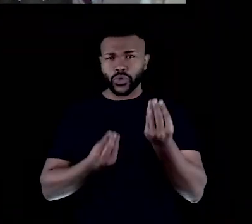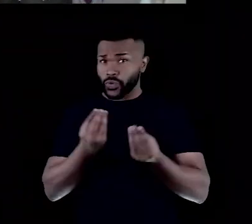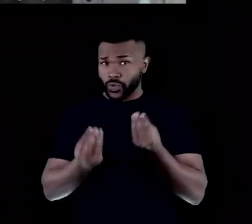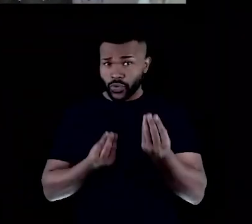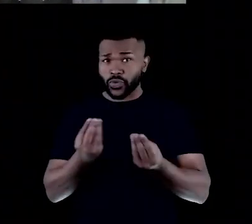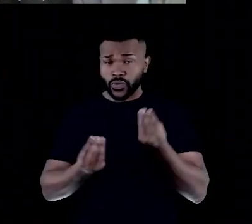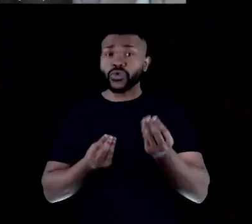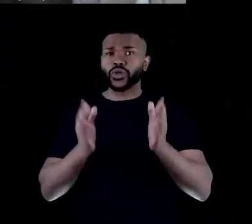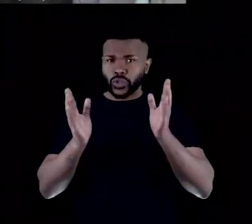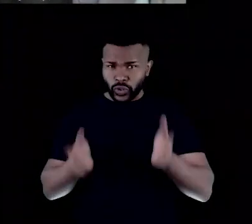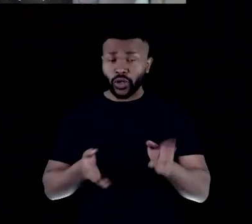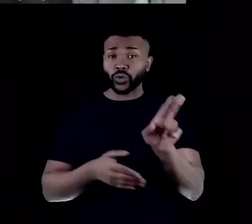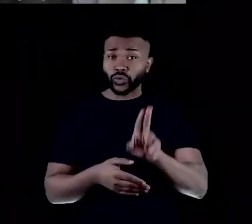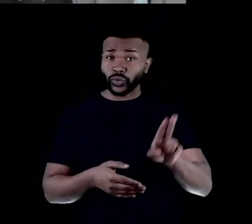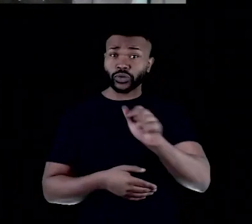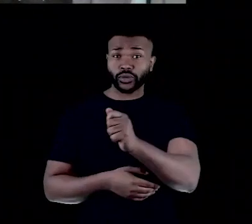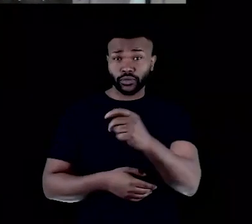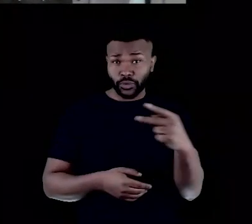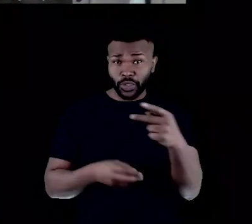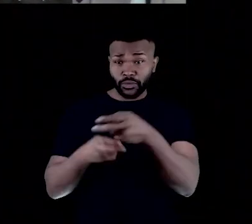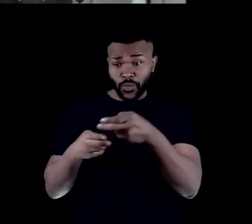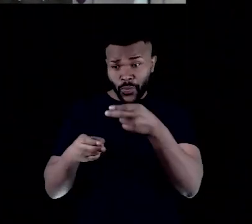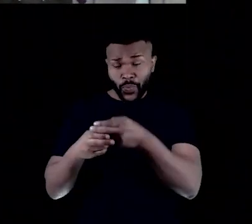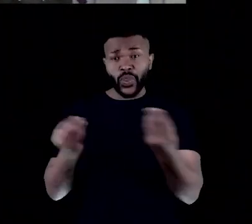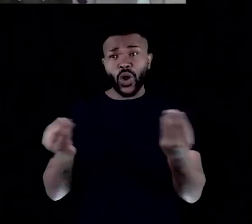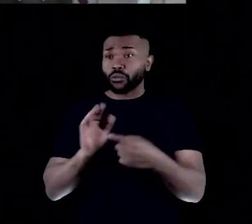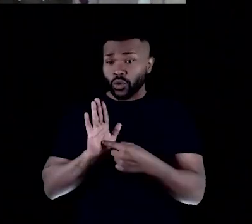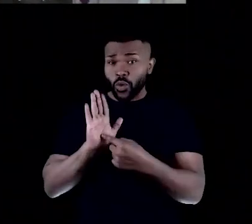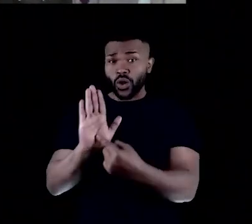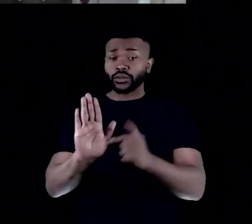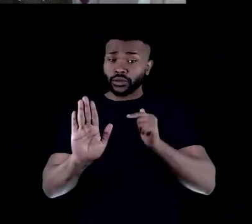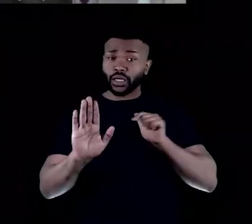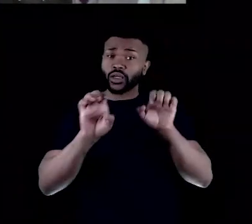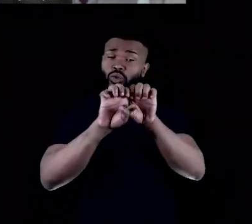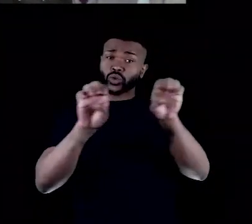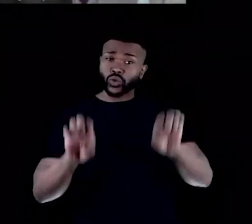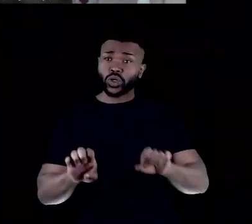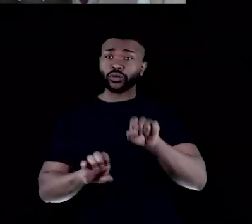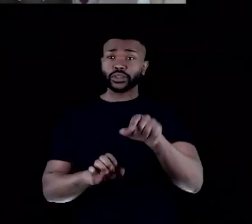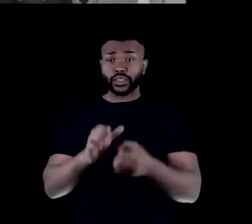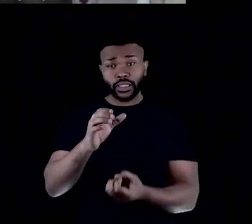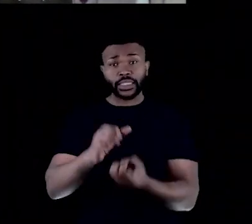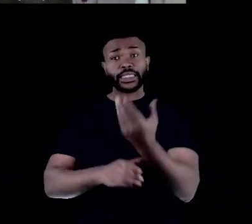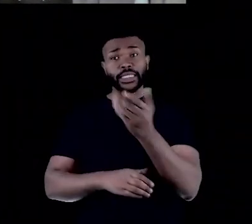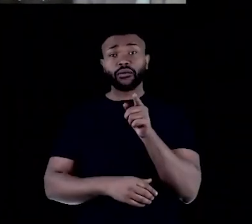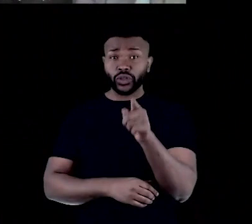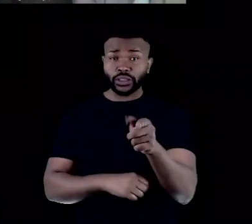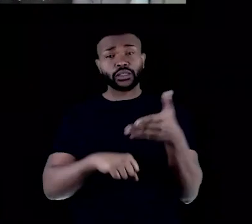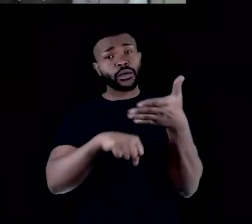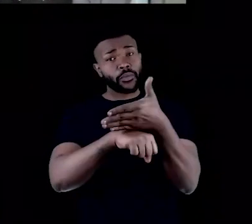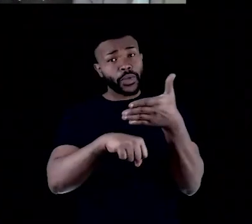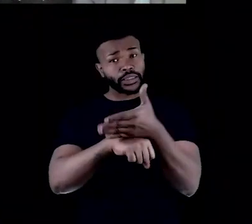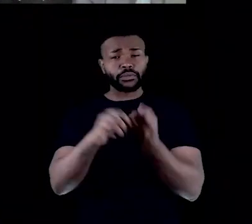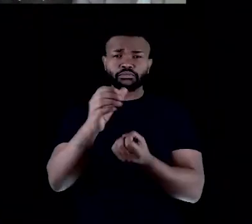Como que é isso, né? Por exemplo, do aplicativo, das projeções, essas estruturas que você cria,